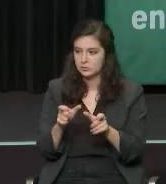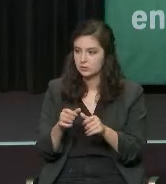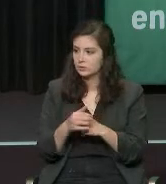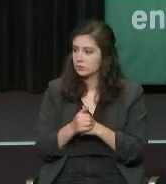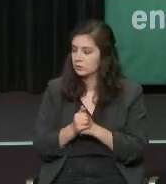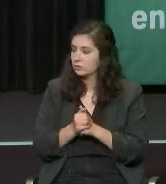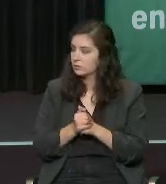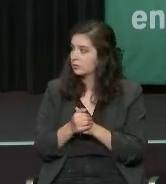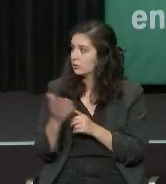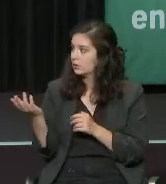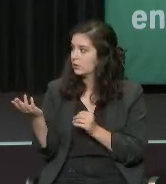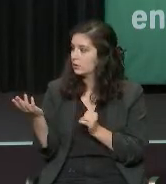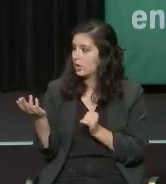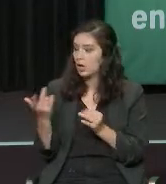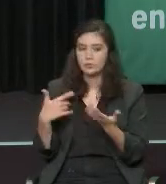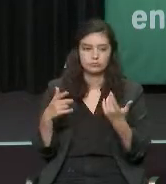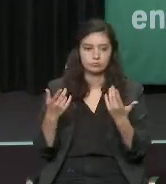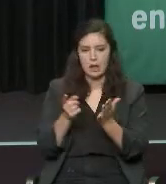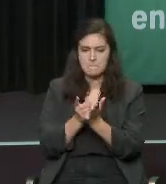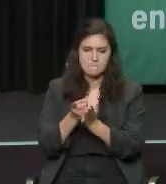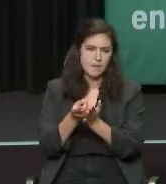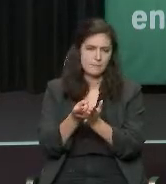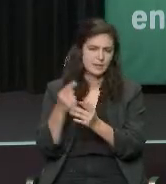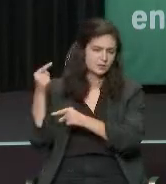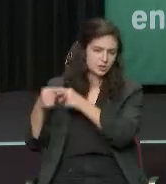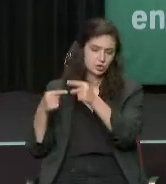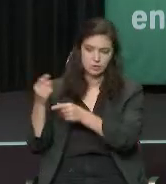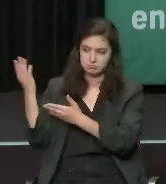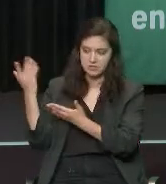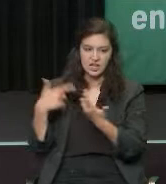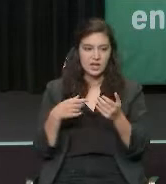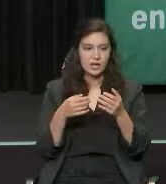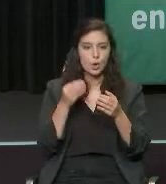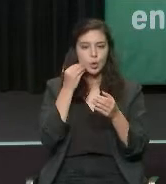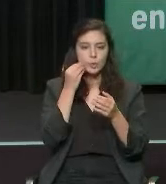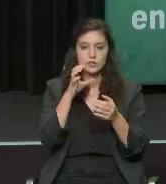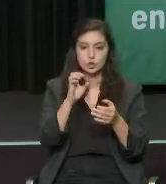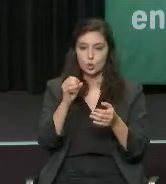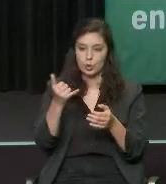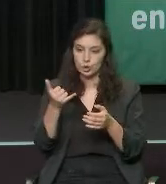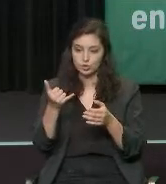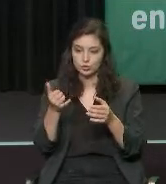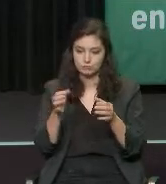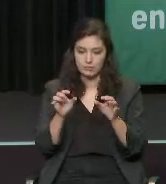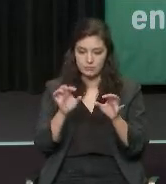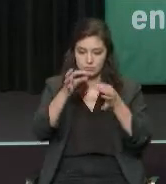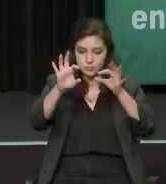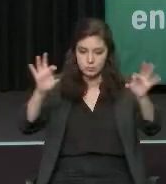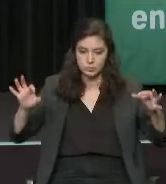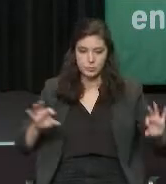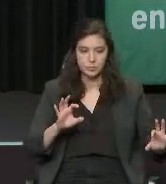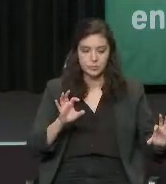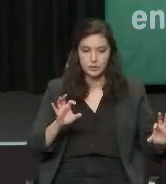Este é um mapa também convencional mostrando a distribuição de